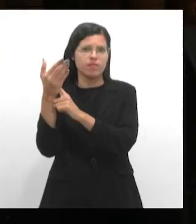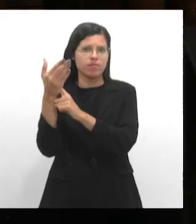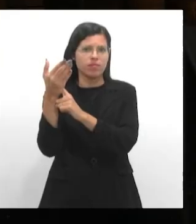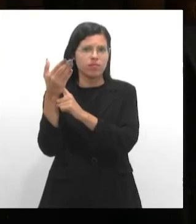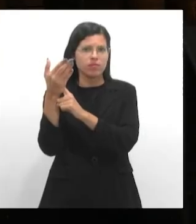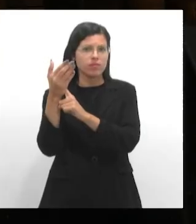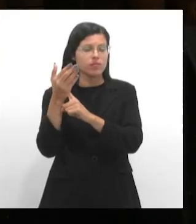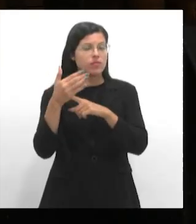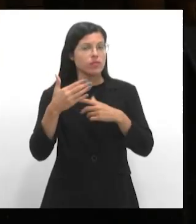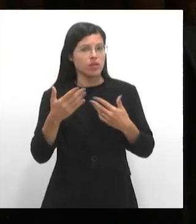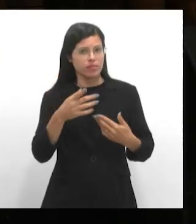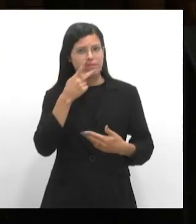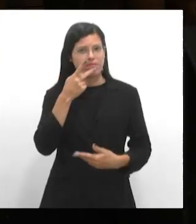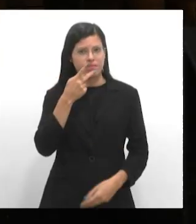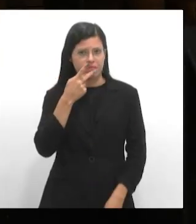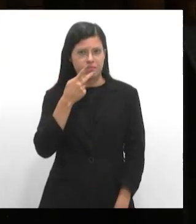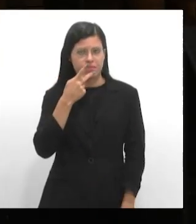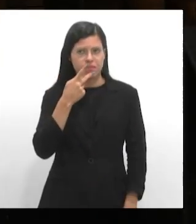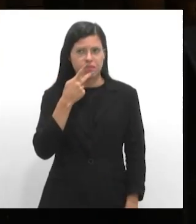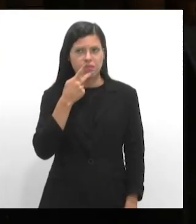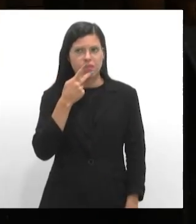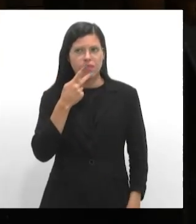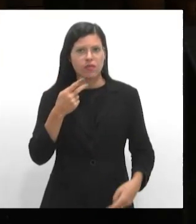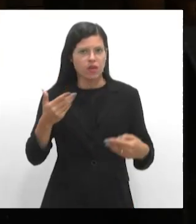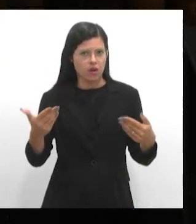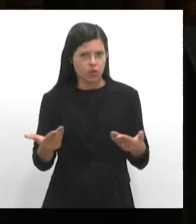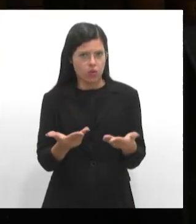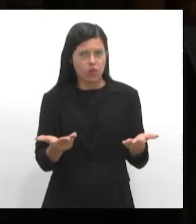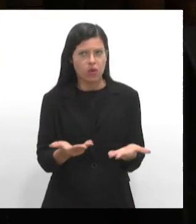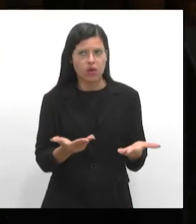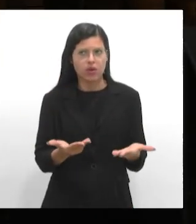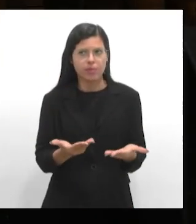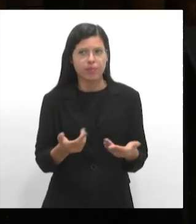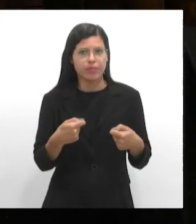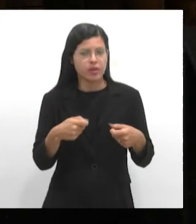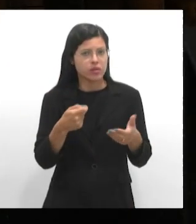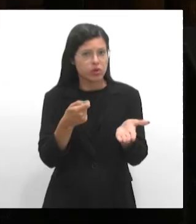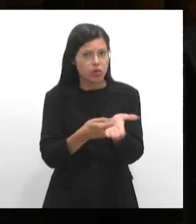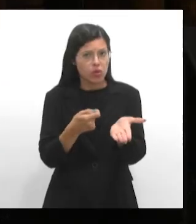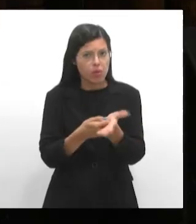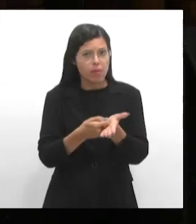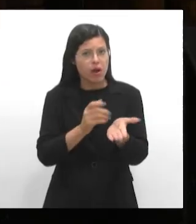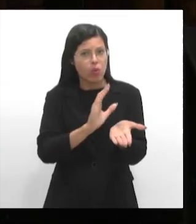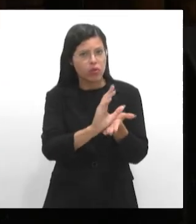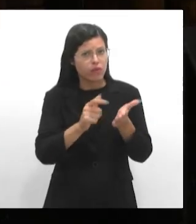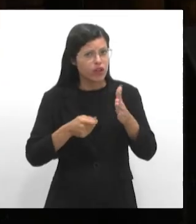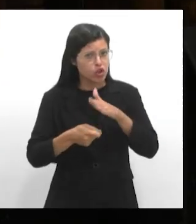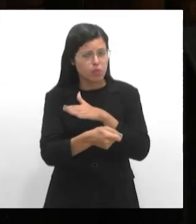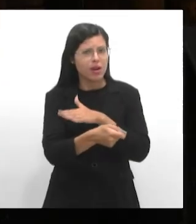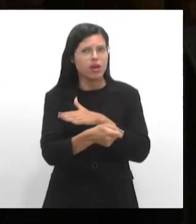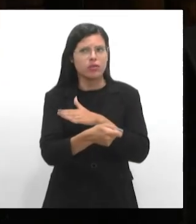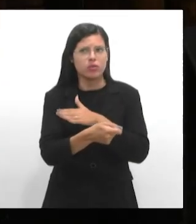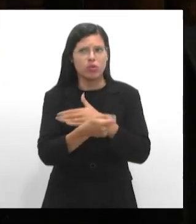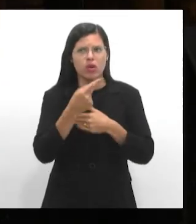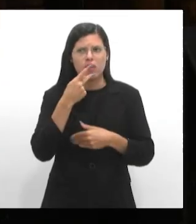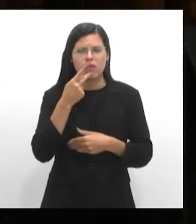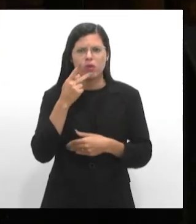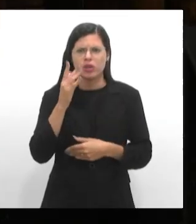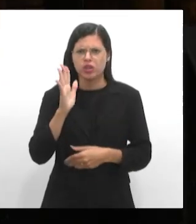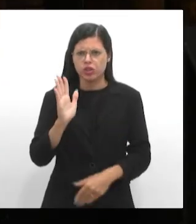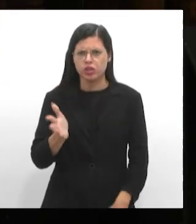Isto dito, agora é cobrar os investimentos. Diz ele que já